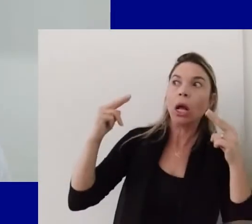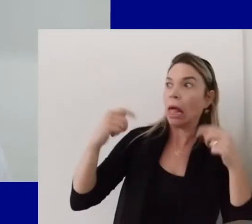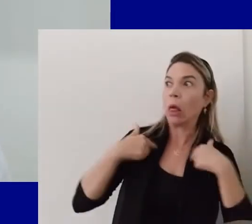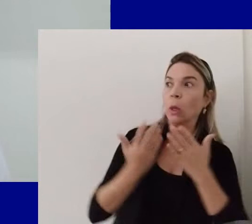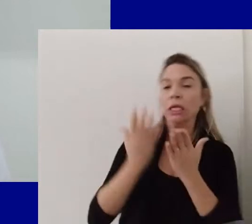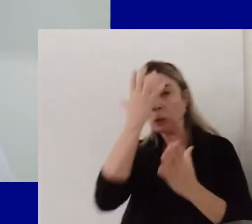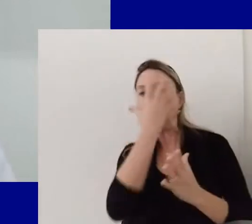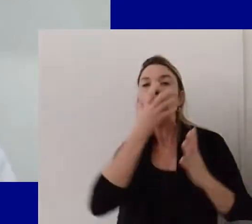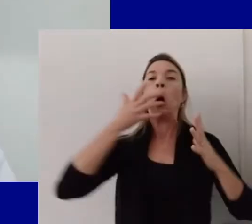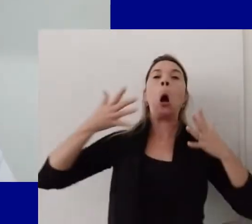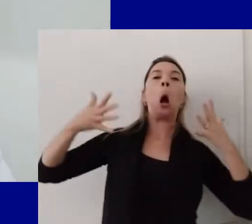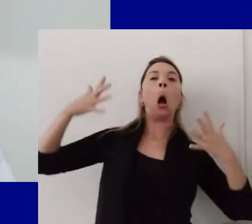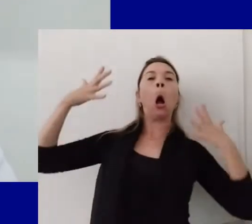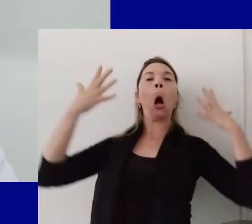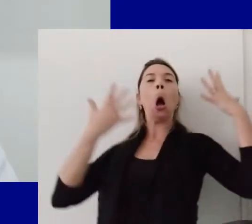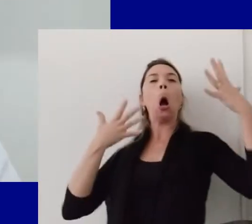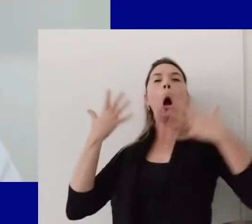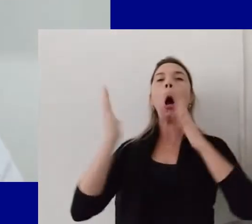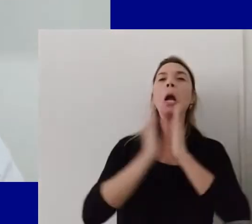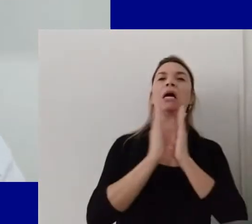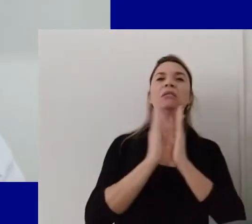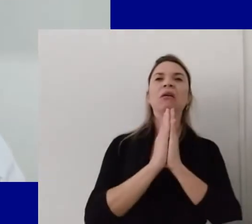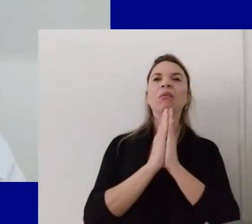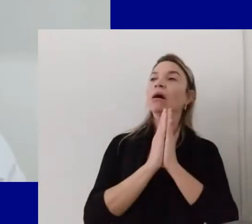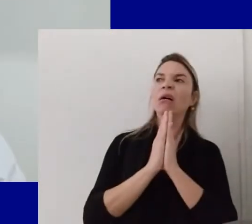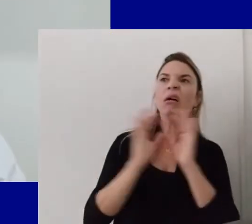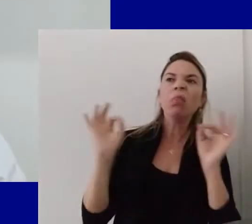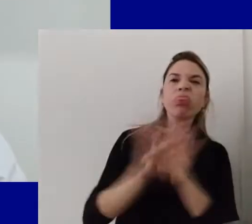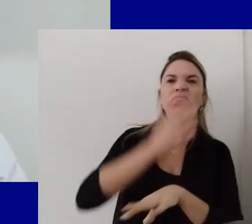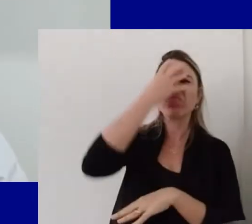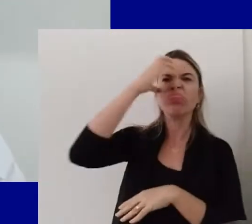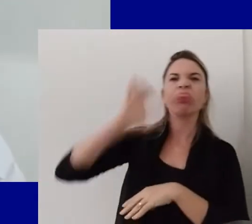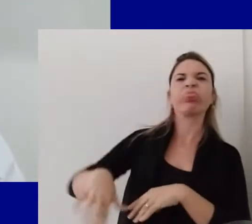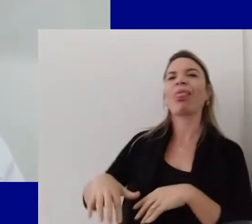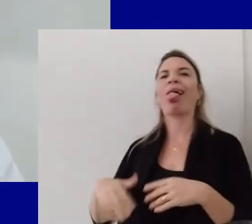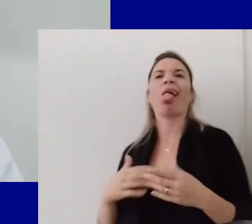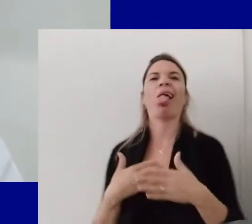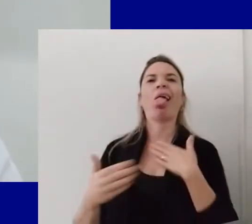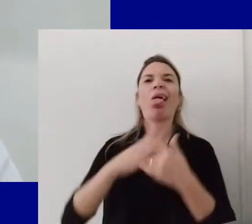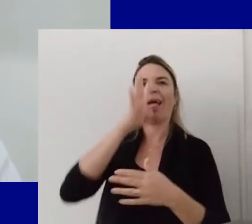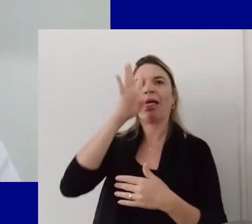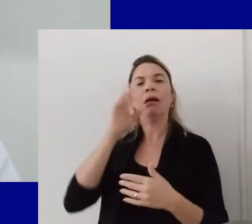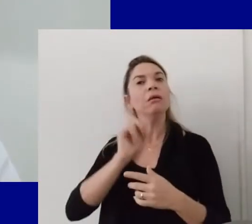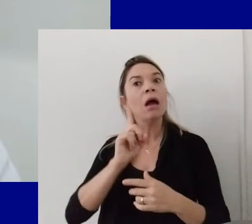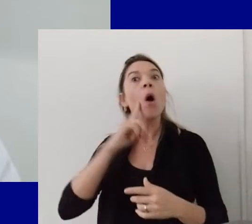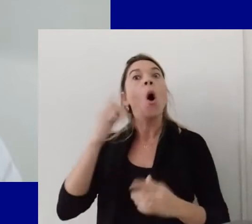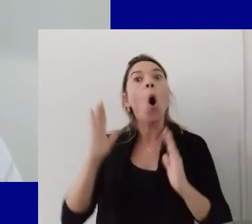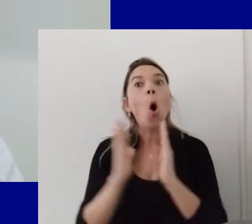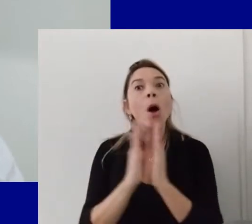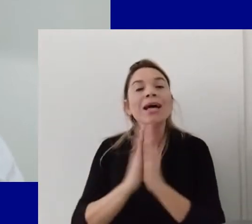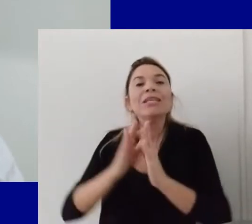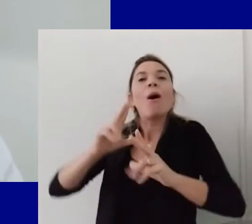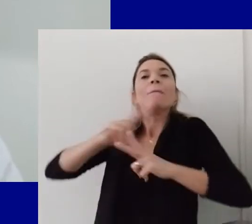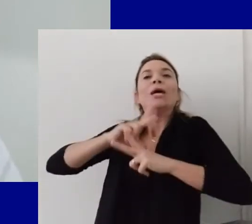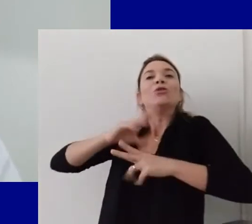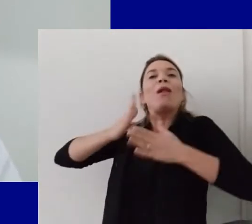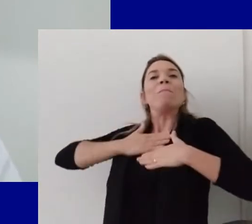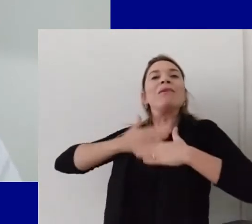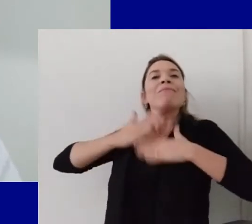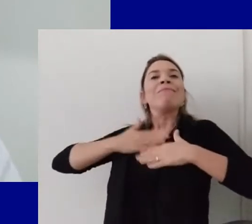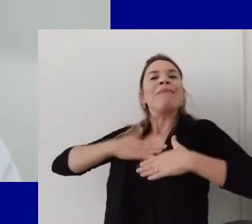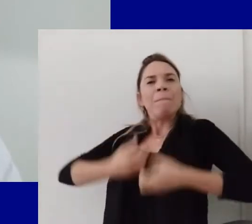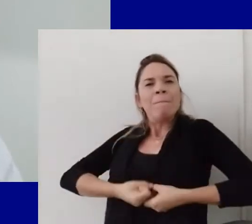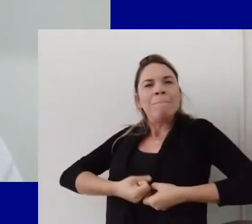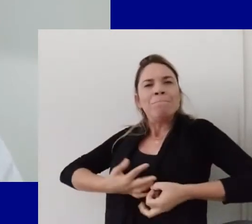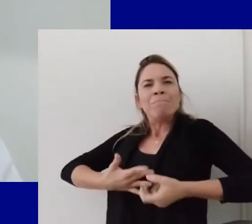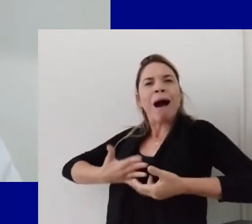e precisamos então nos humilhar diante de Deus. A oração precisa ser autêntica, mas Jesus também ensinou que